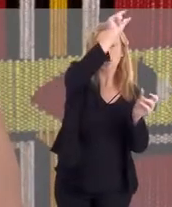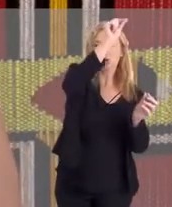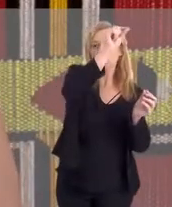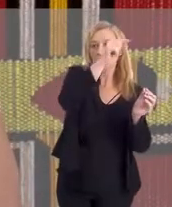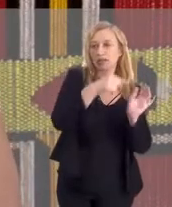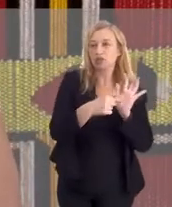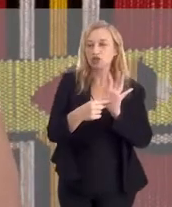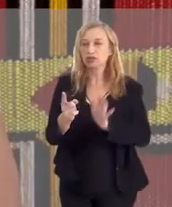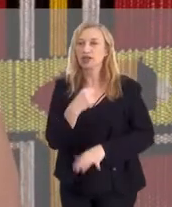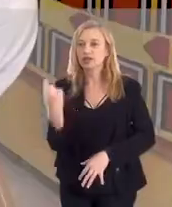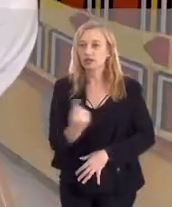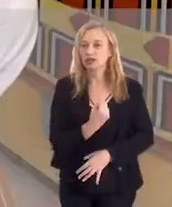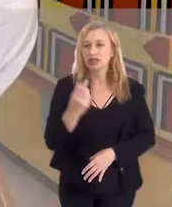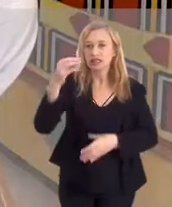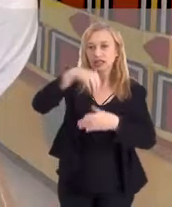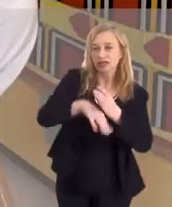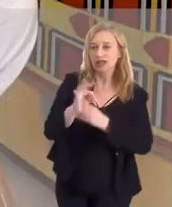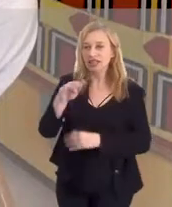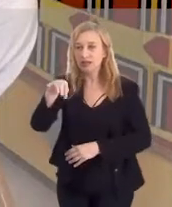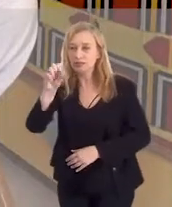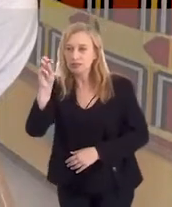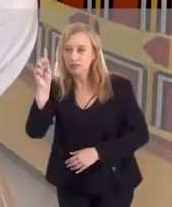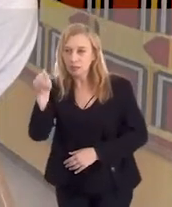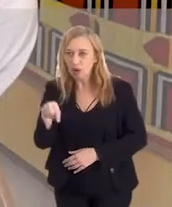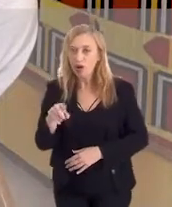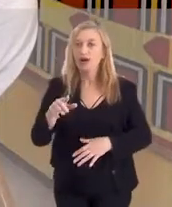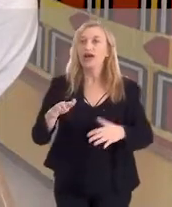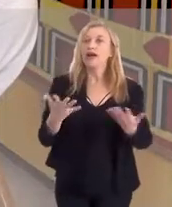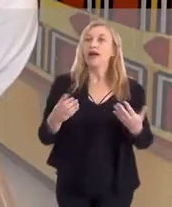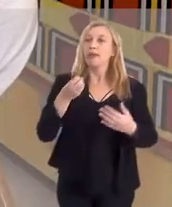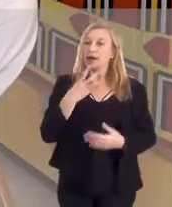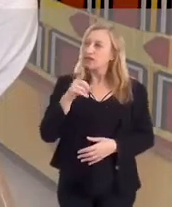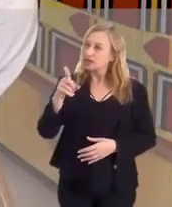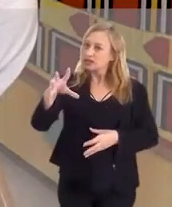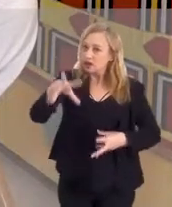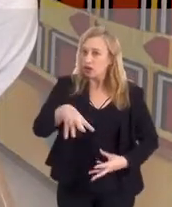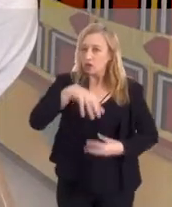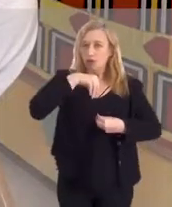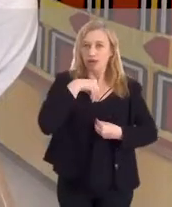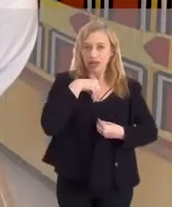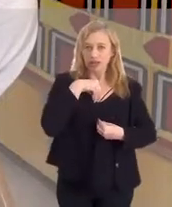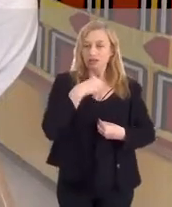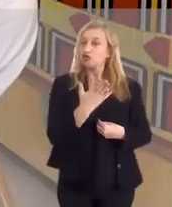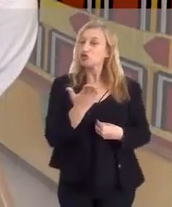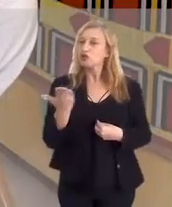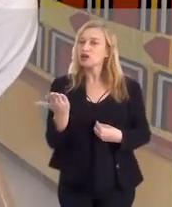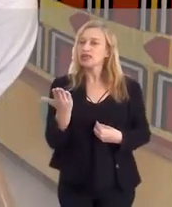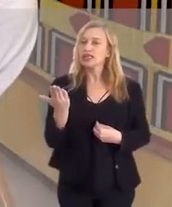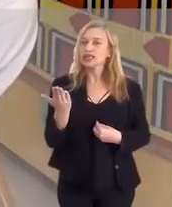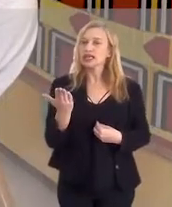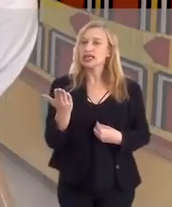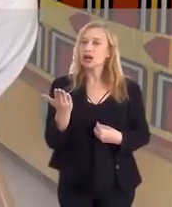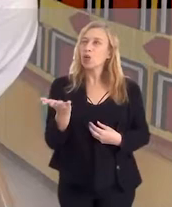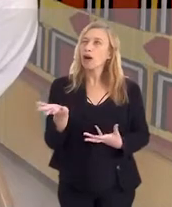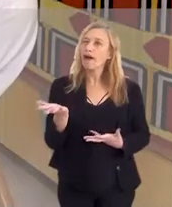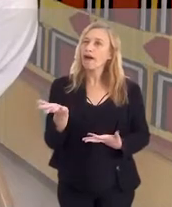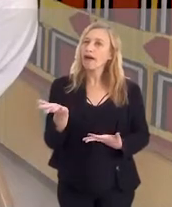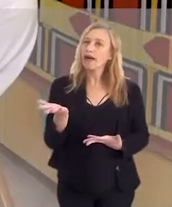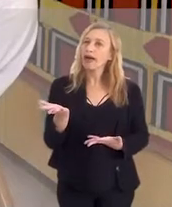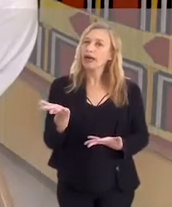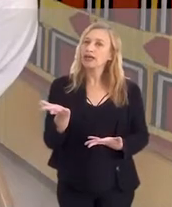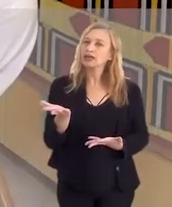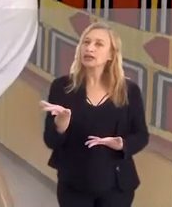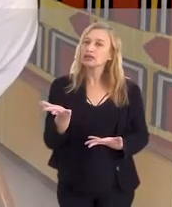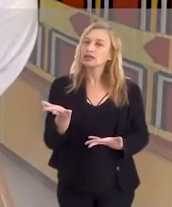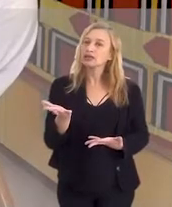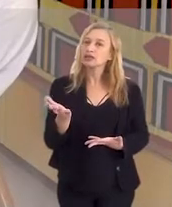do cachimbó. Bem, como você me disse que a incorporação de vocês é essa